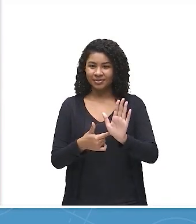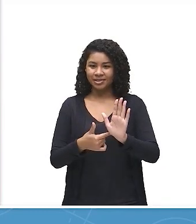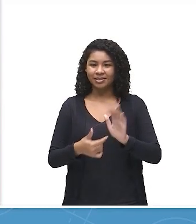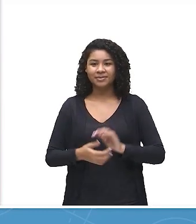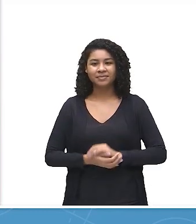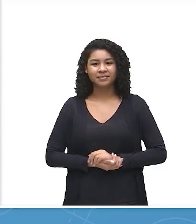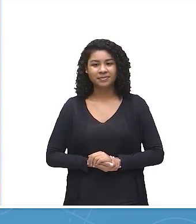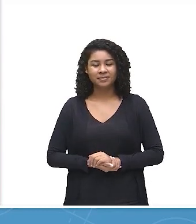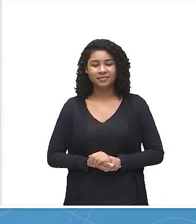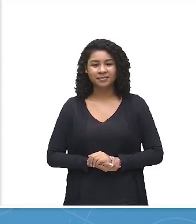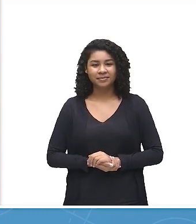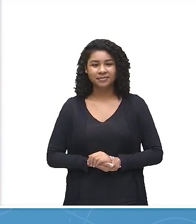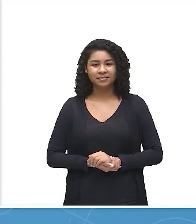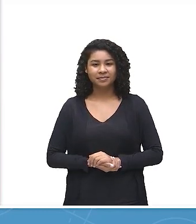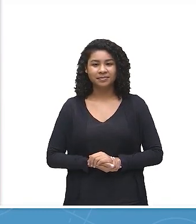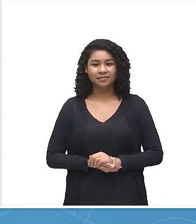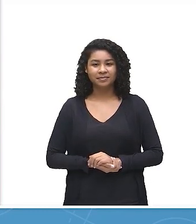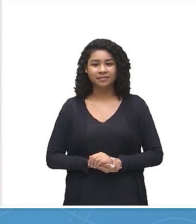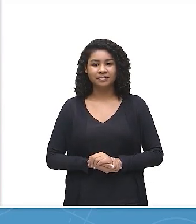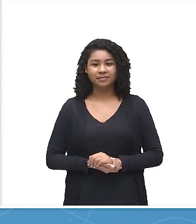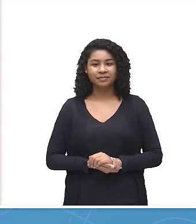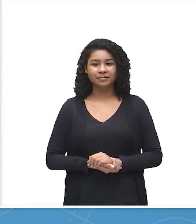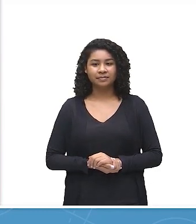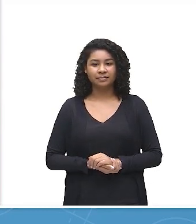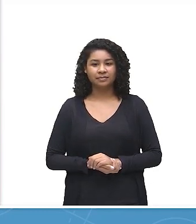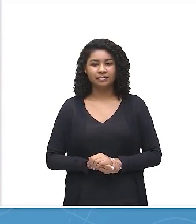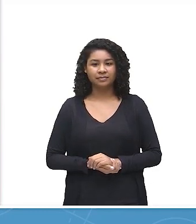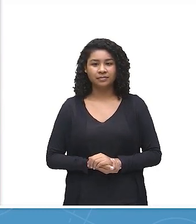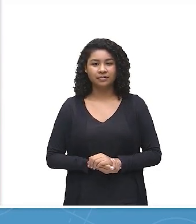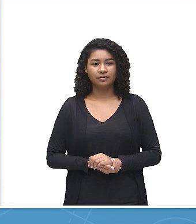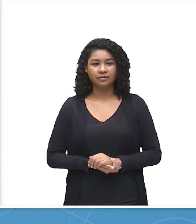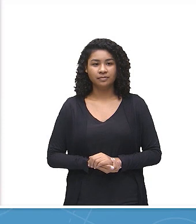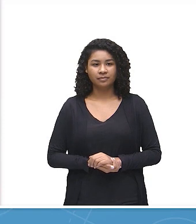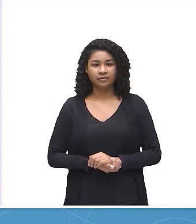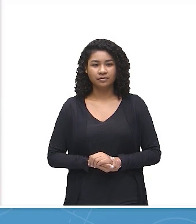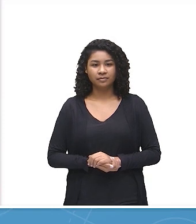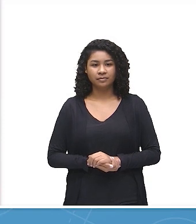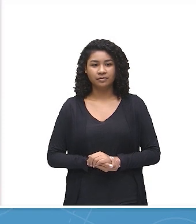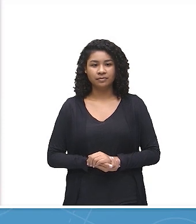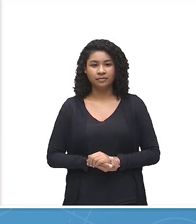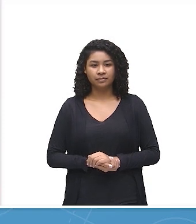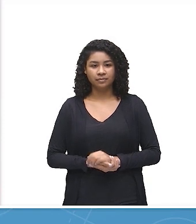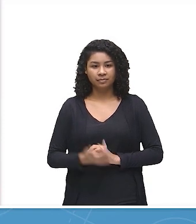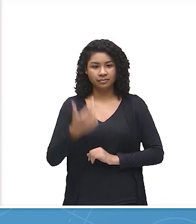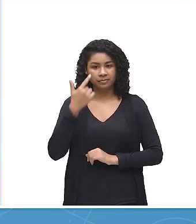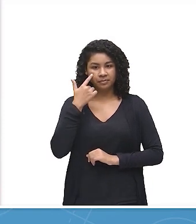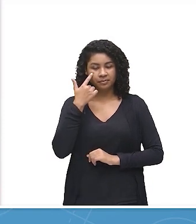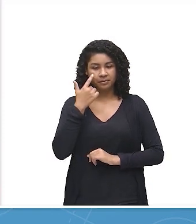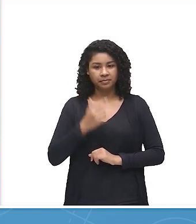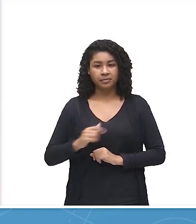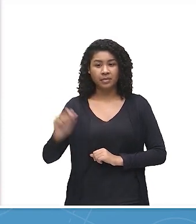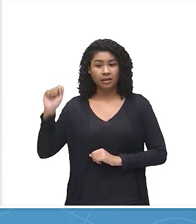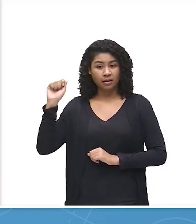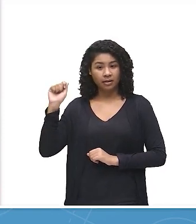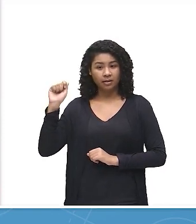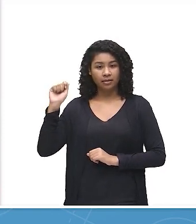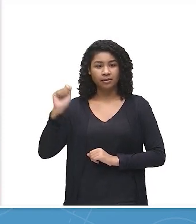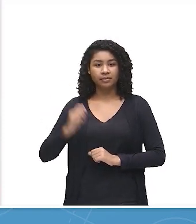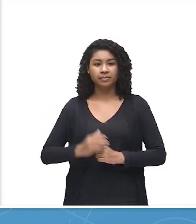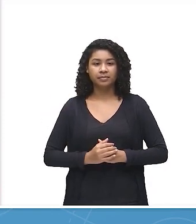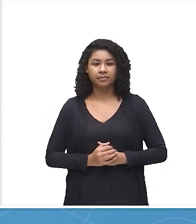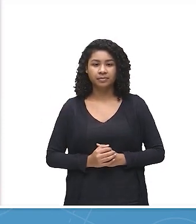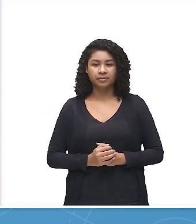dão uma confusão, mas elas têm as características que nos ajudam a chegar às respostas, ok? Vamos lá,